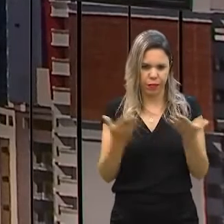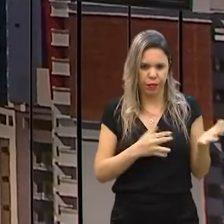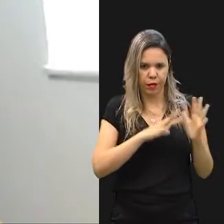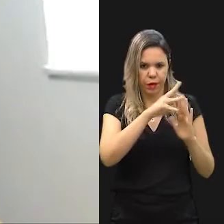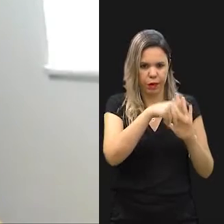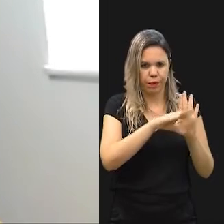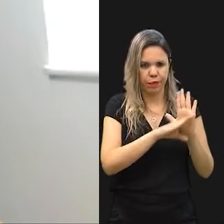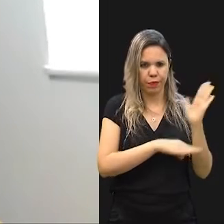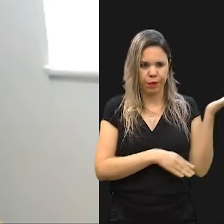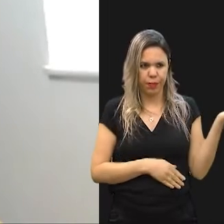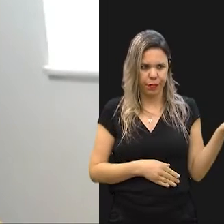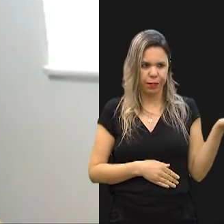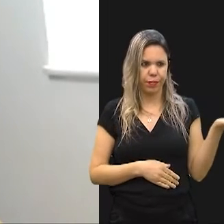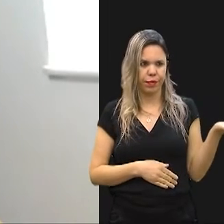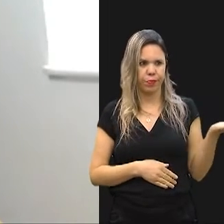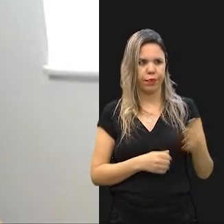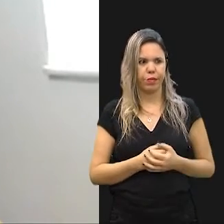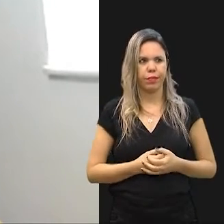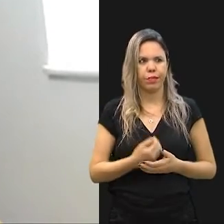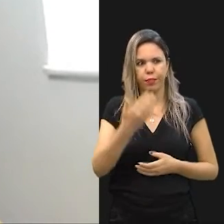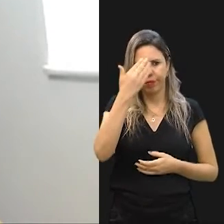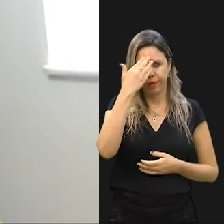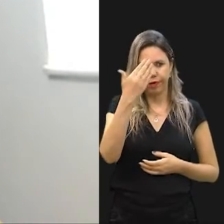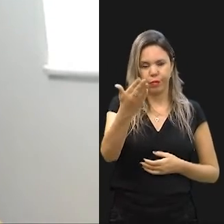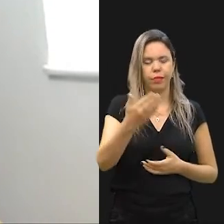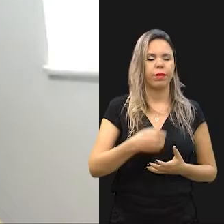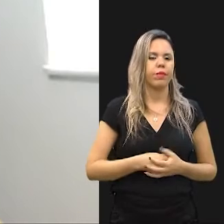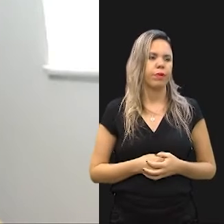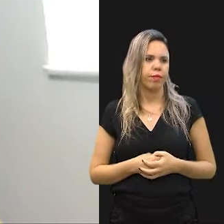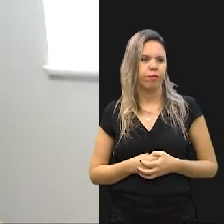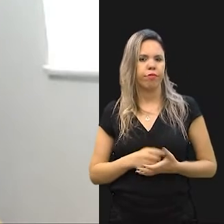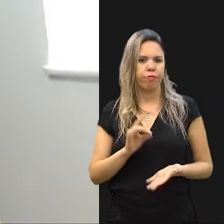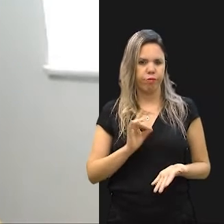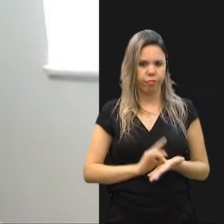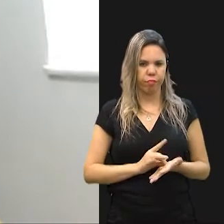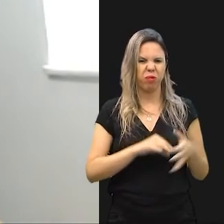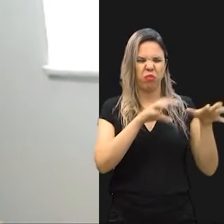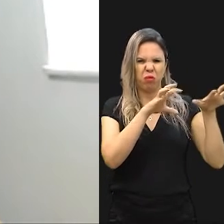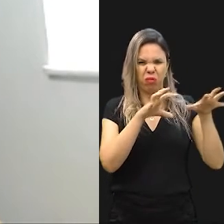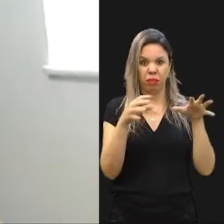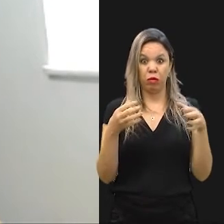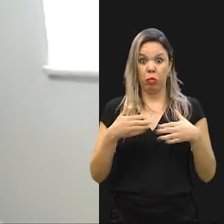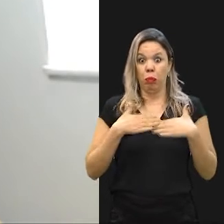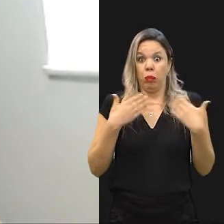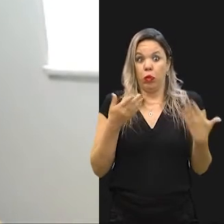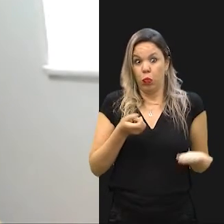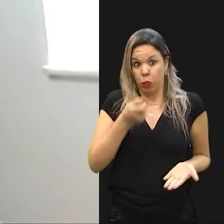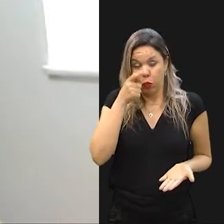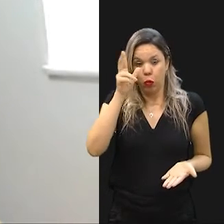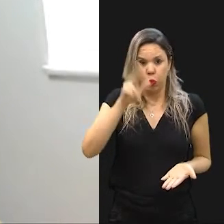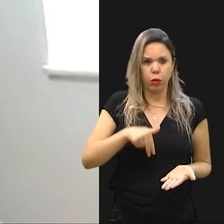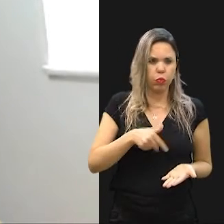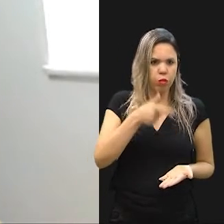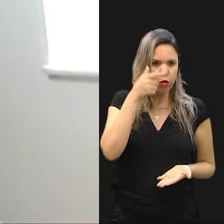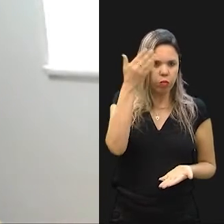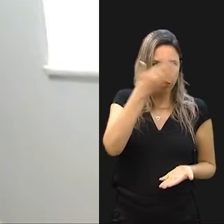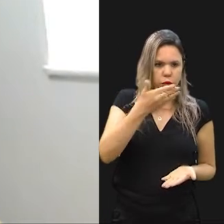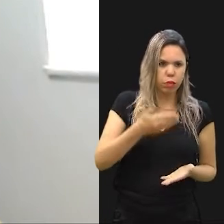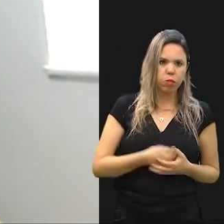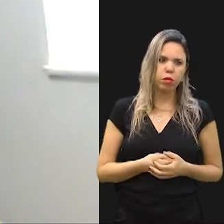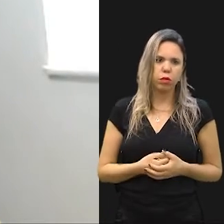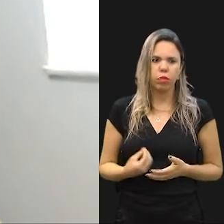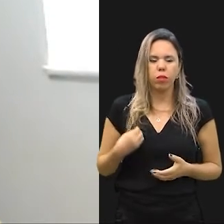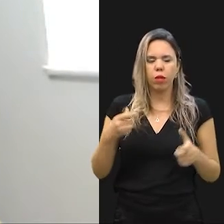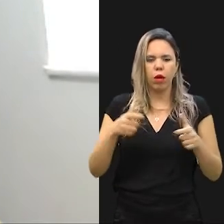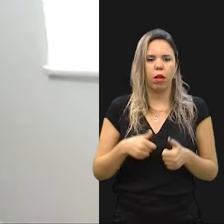Ambiental. Olá, muito obrigado. De fato, são tempestades assustadoras. Eu nunca estive no